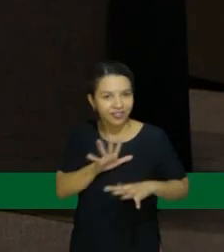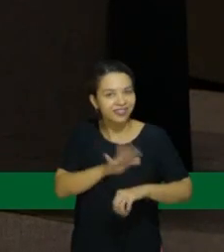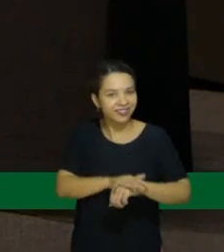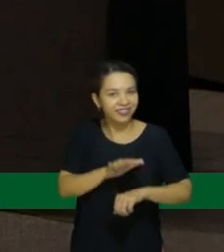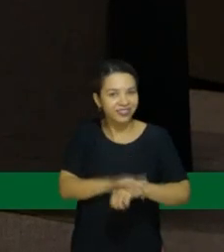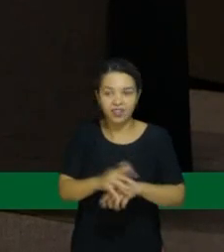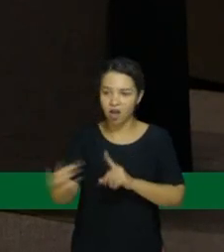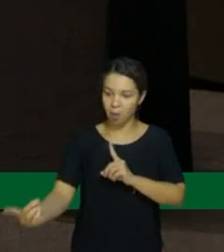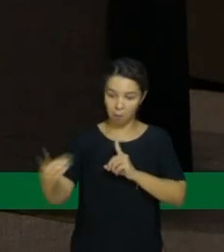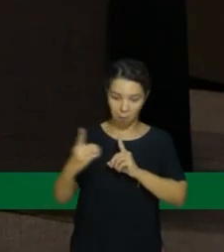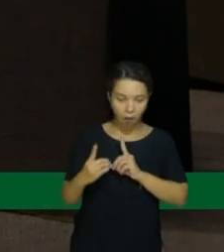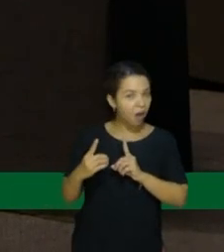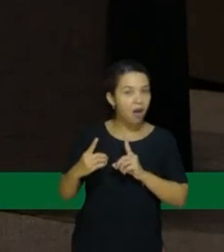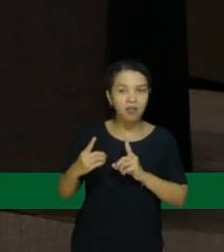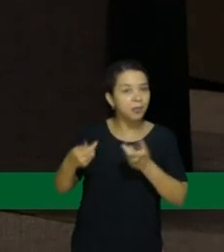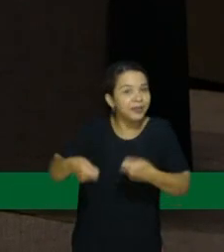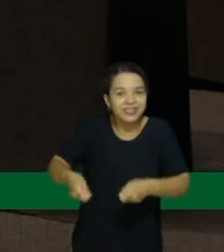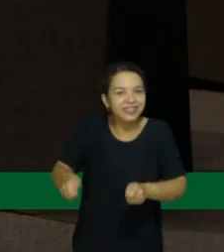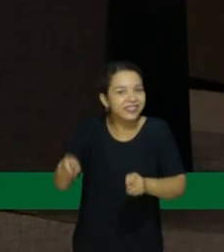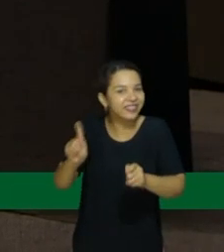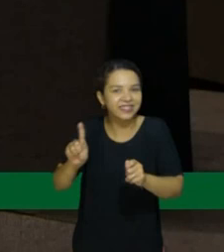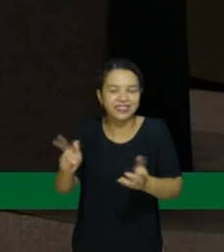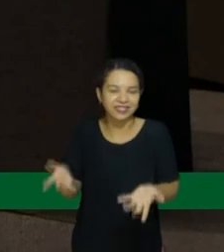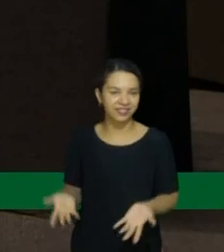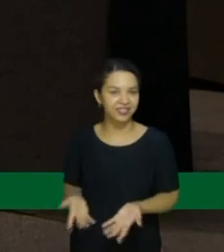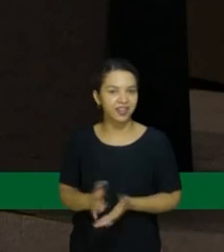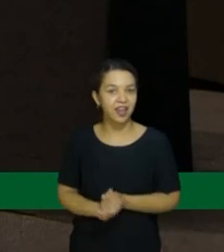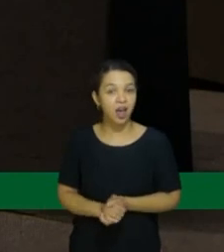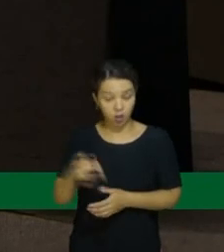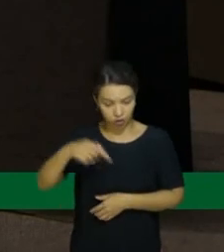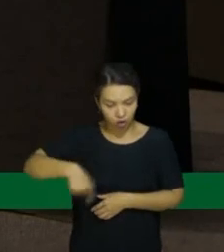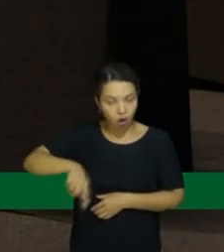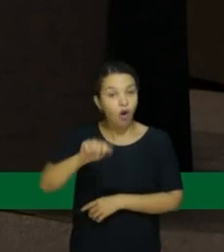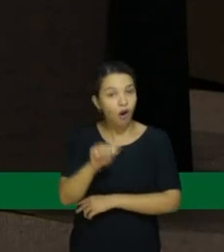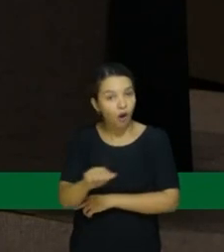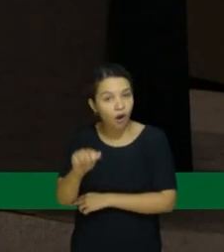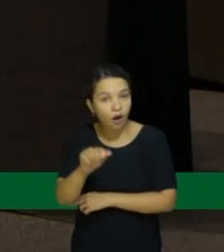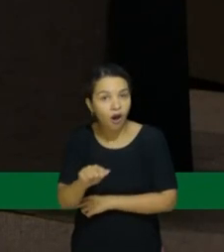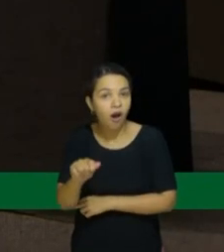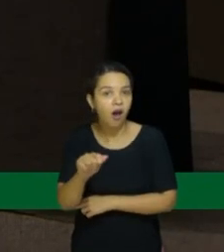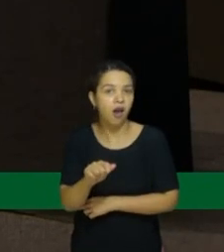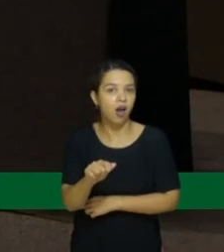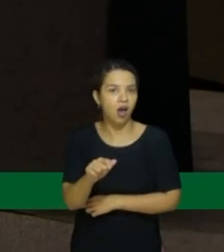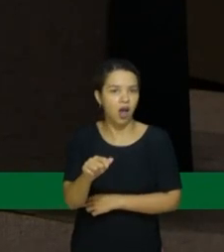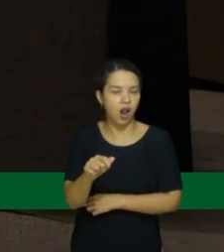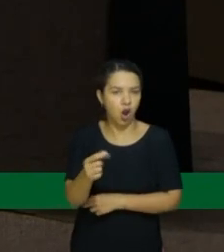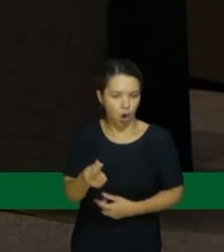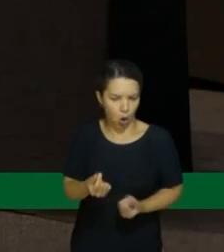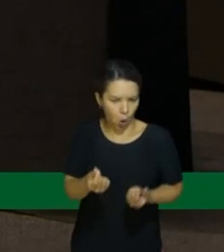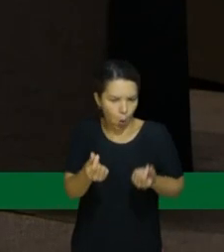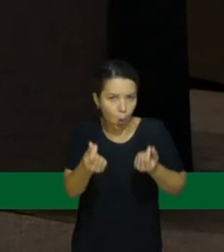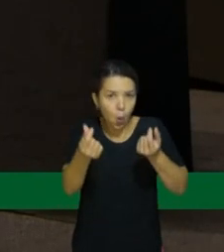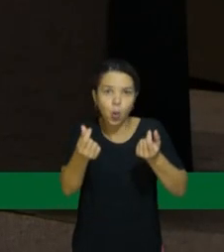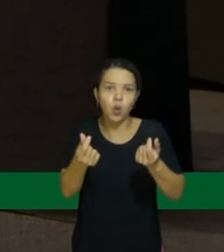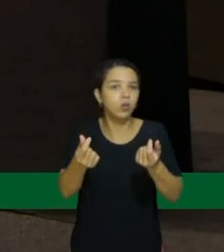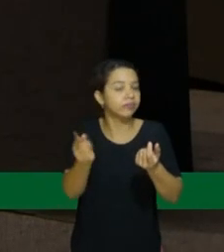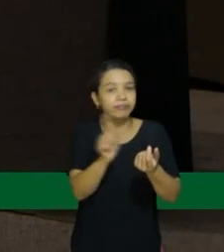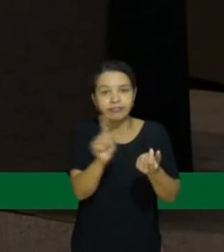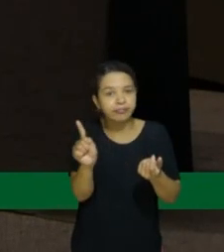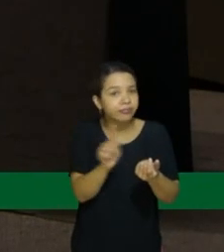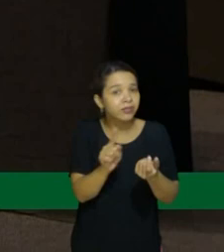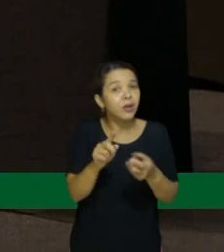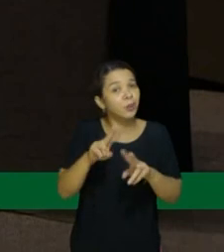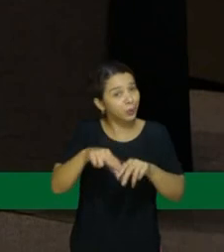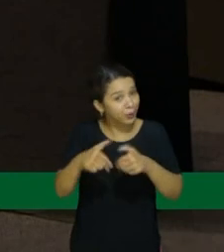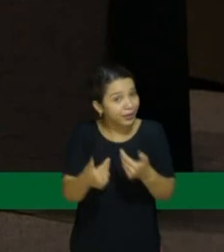mais a entidade ela é sem fins lucrativos por isso que entidades passam Muitas dificuldades senhores